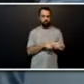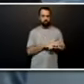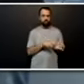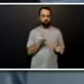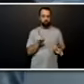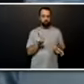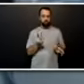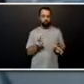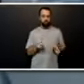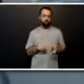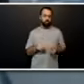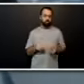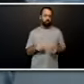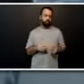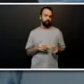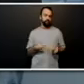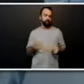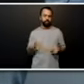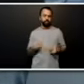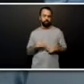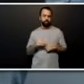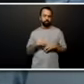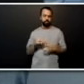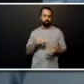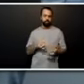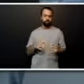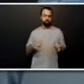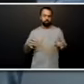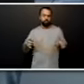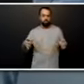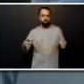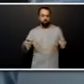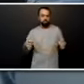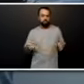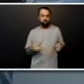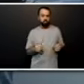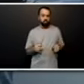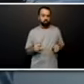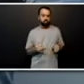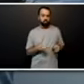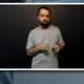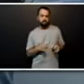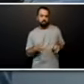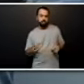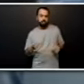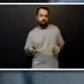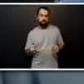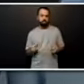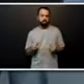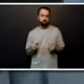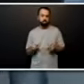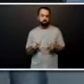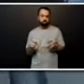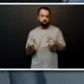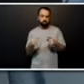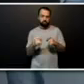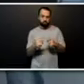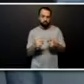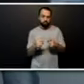Maior sempre quem está mais para cá.